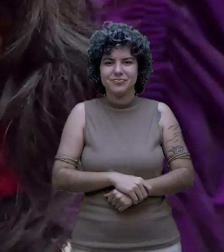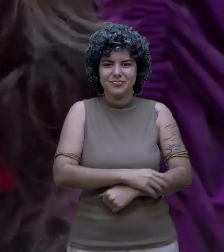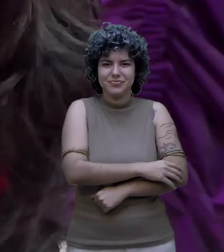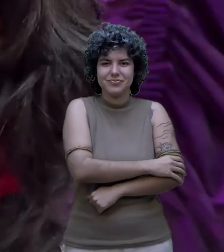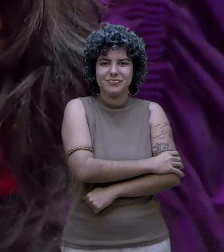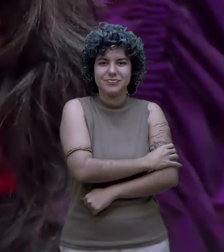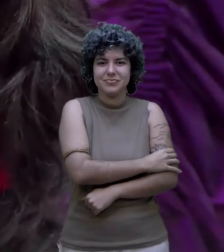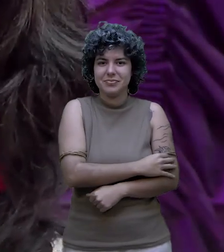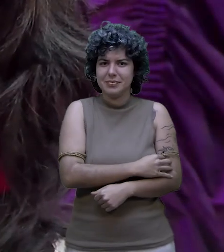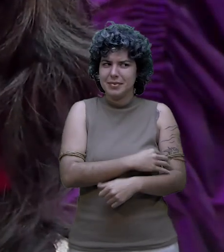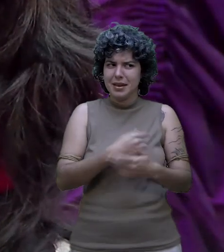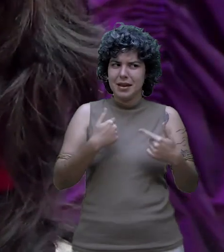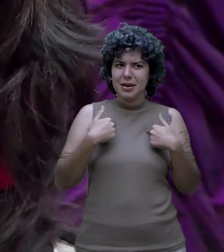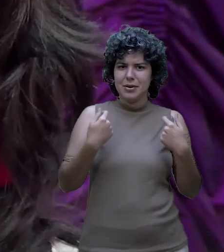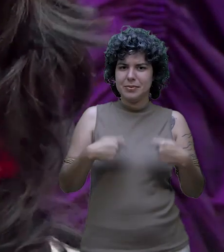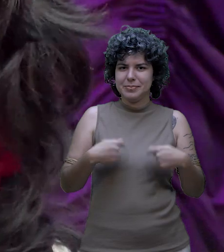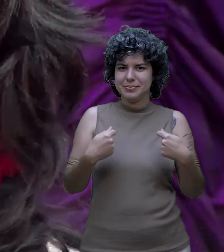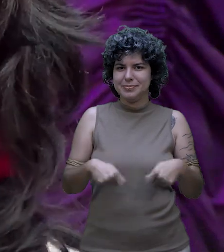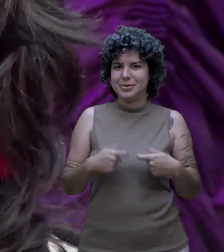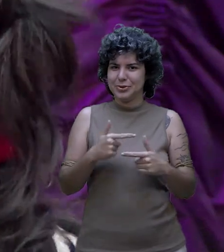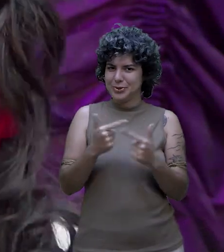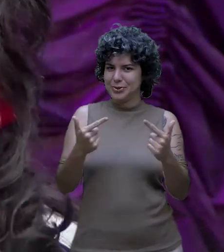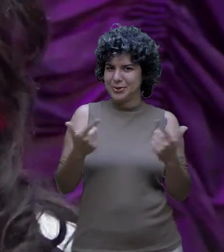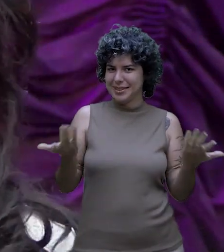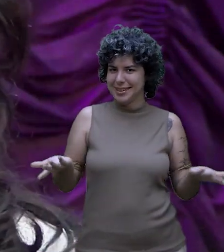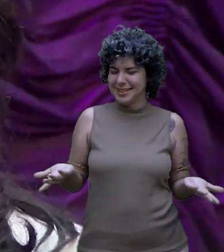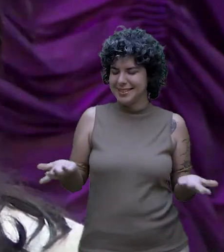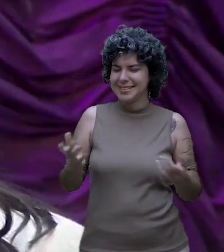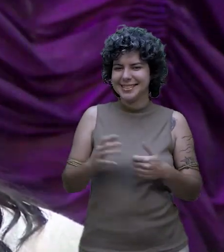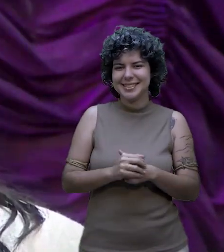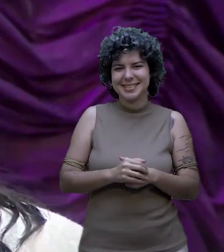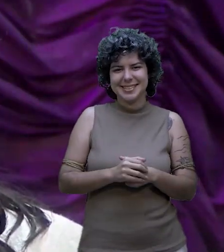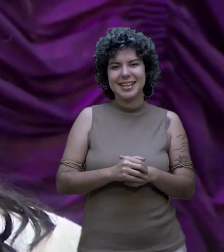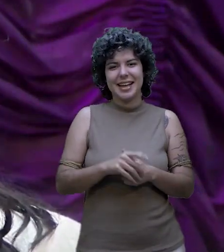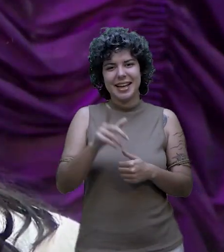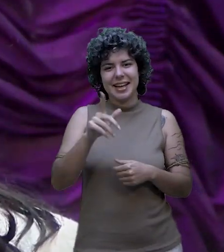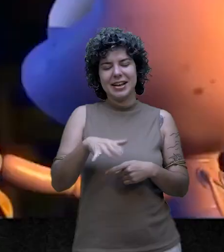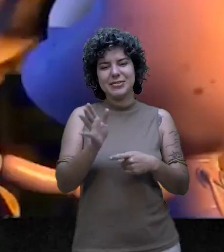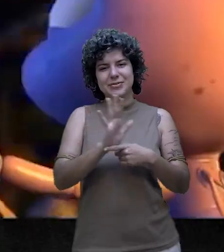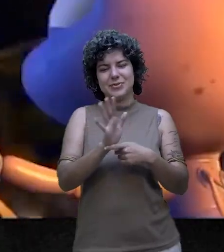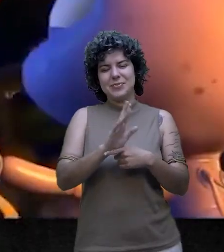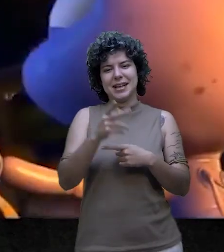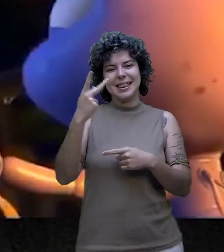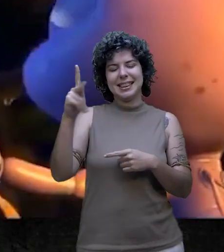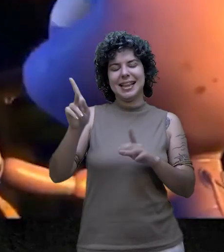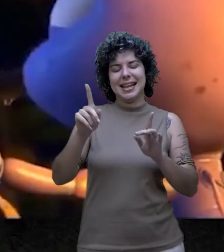foi? Eu preciso lutar com as armas que eu tenho, né? Mas o filme é realmente da Disney, viu?